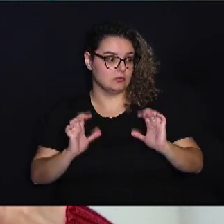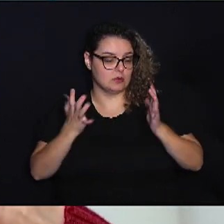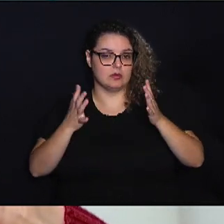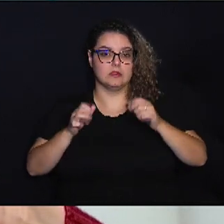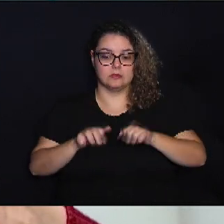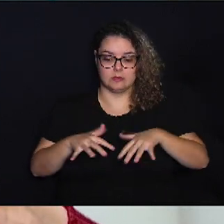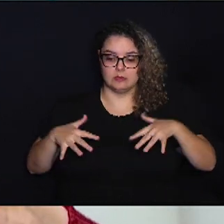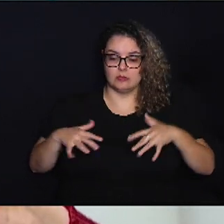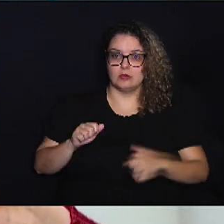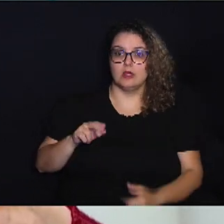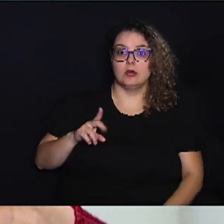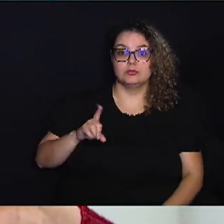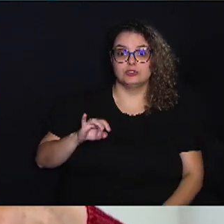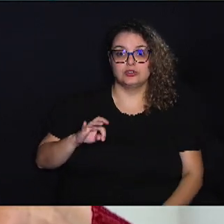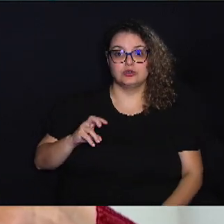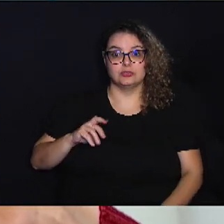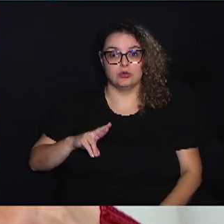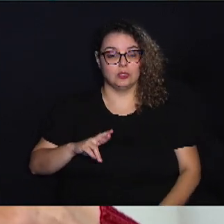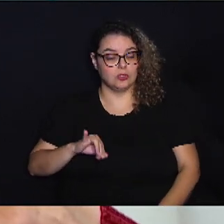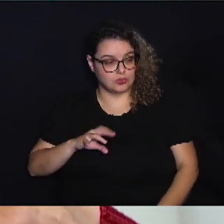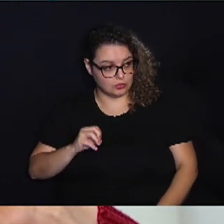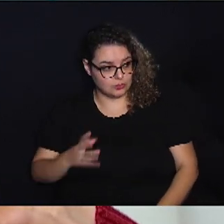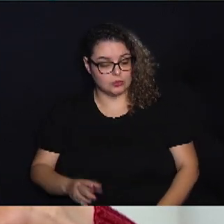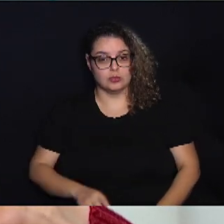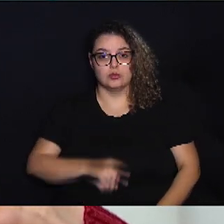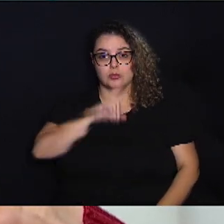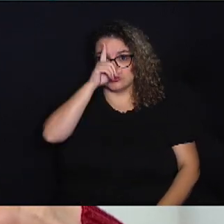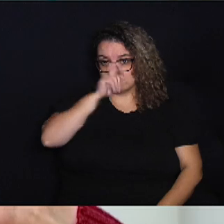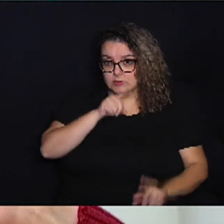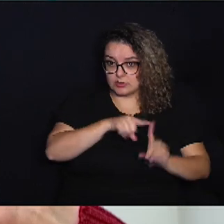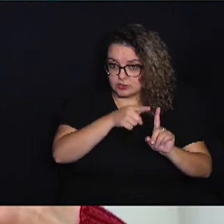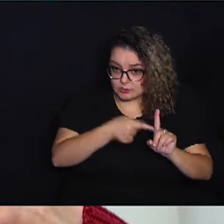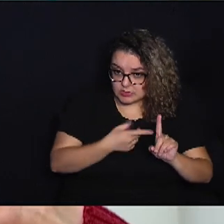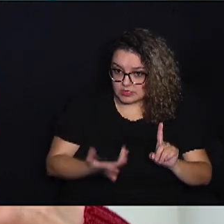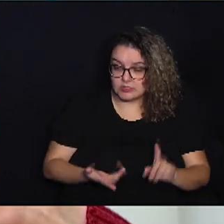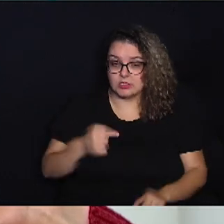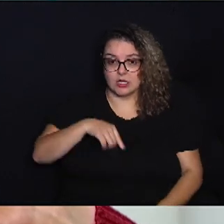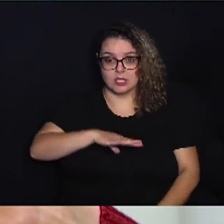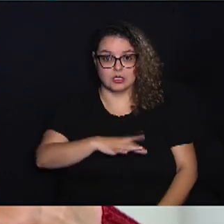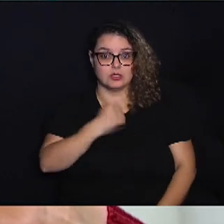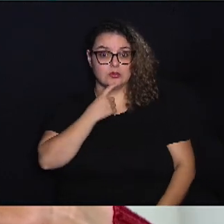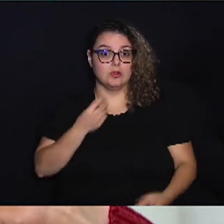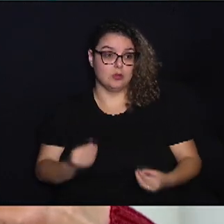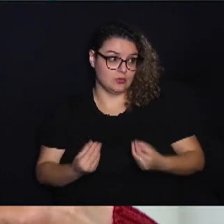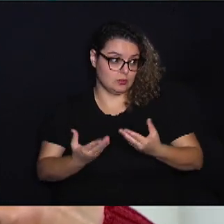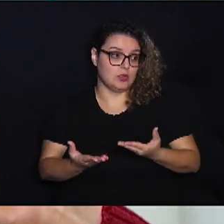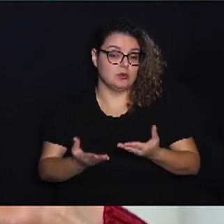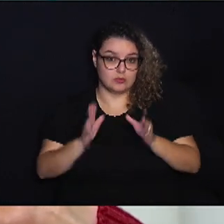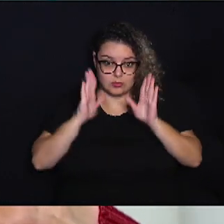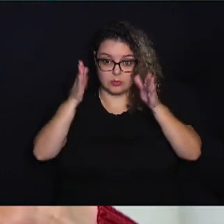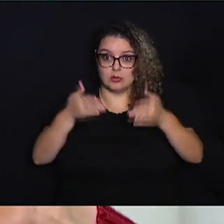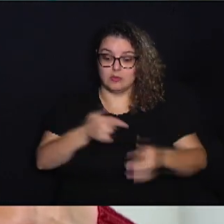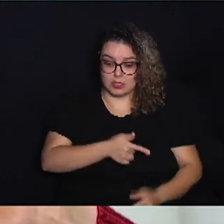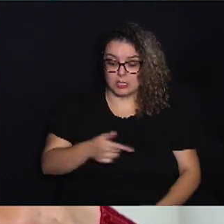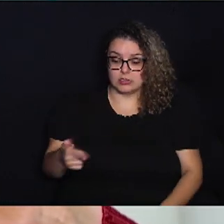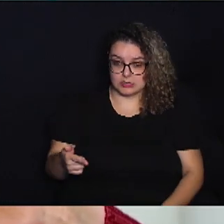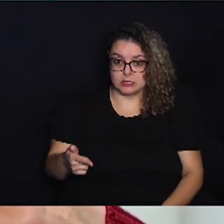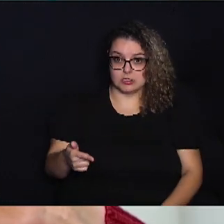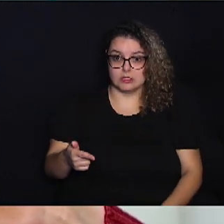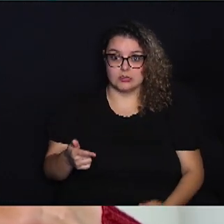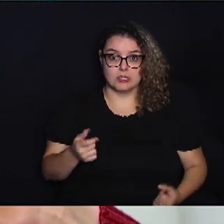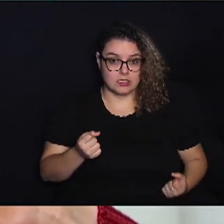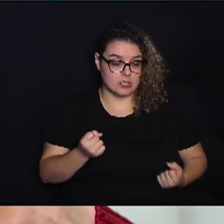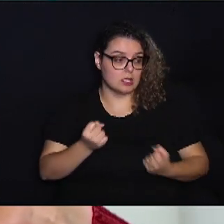auditório aqui do Hospital e Maternidade de Campinas para trazer o enfoque da semana, né, que é apoiar